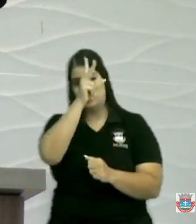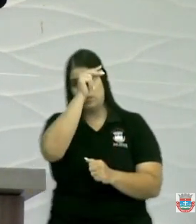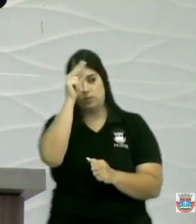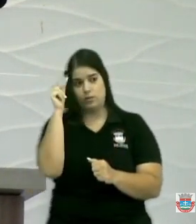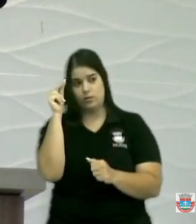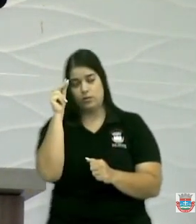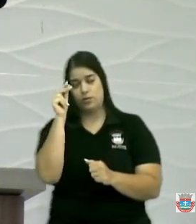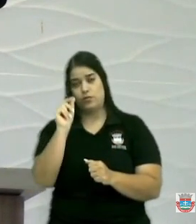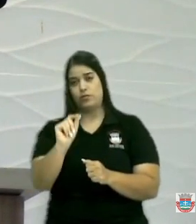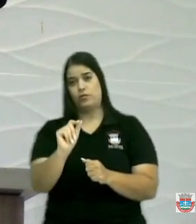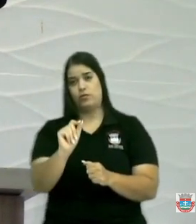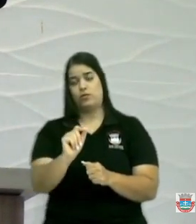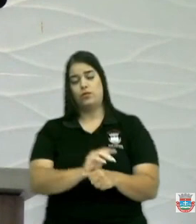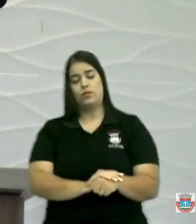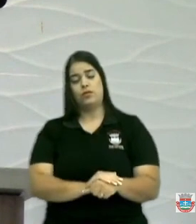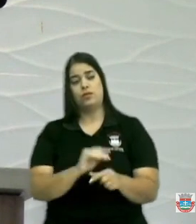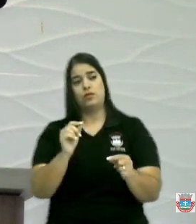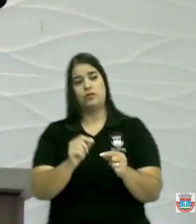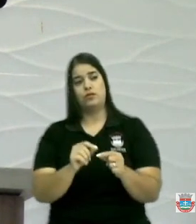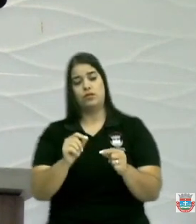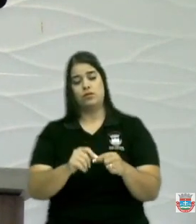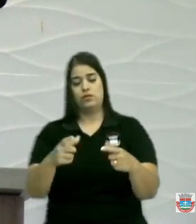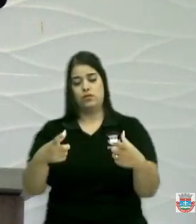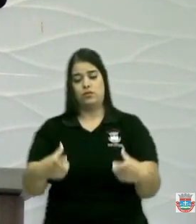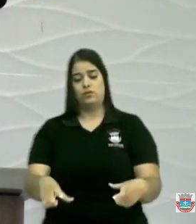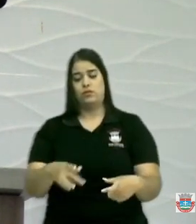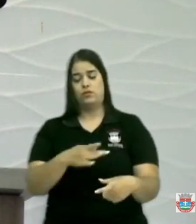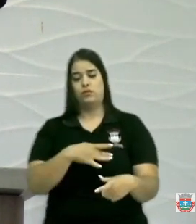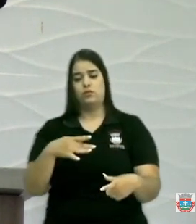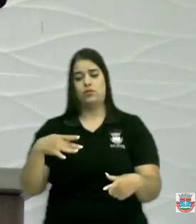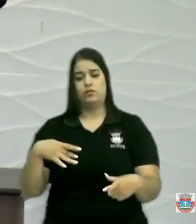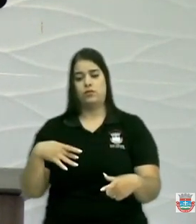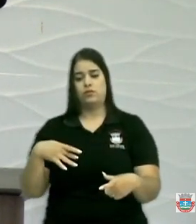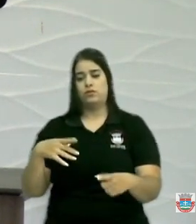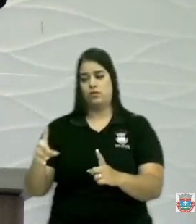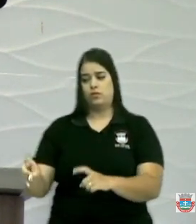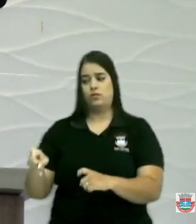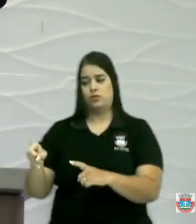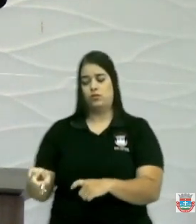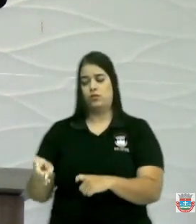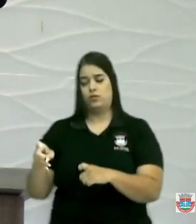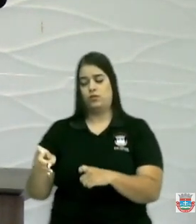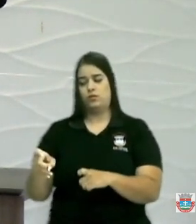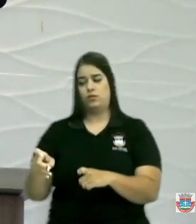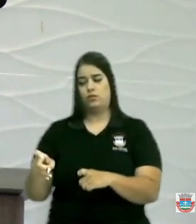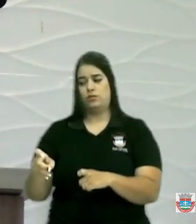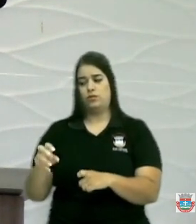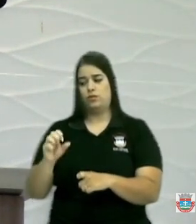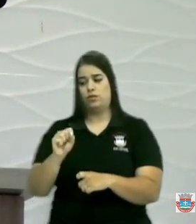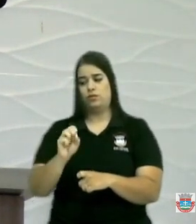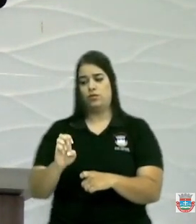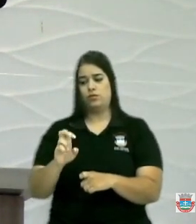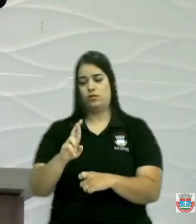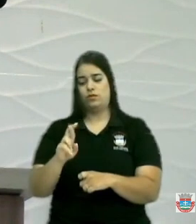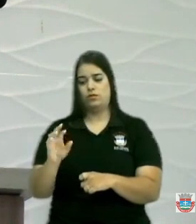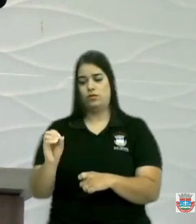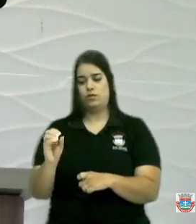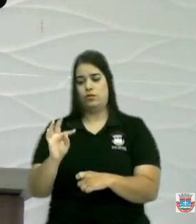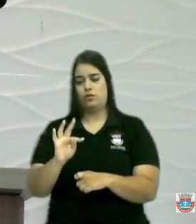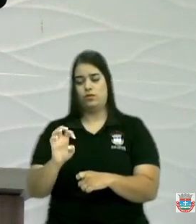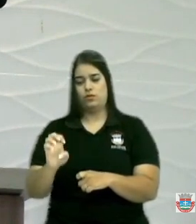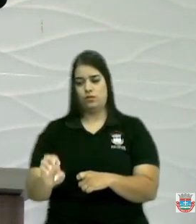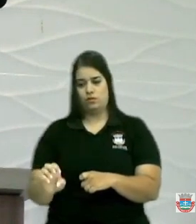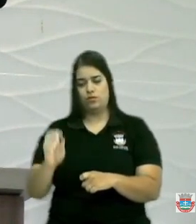fosse feito um posto de saúde lá no Serrote, localizado nos Quilombolas. Essa